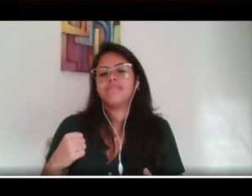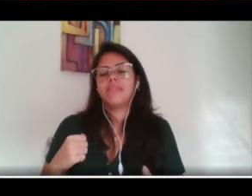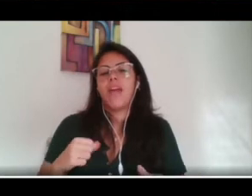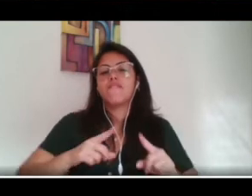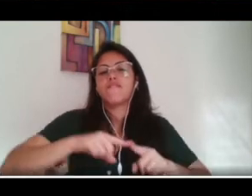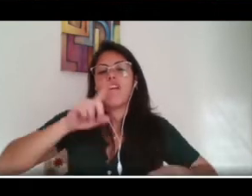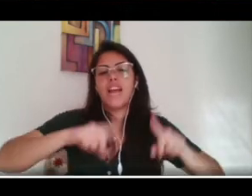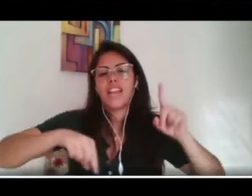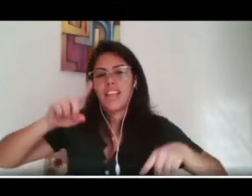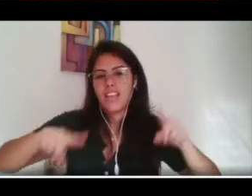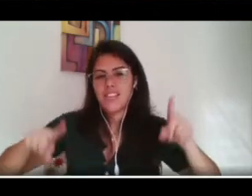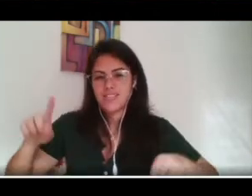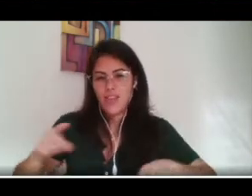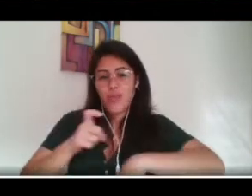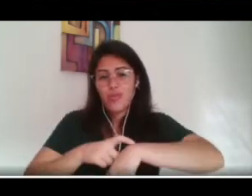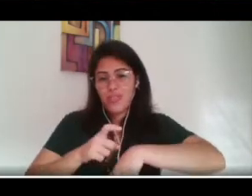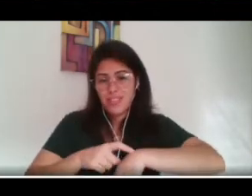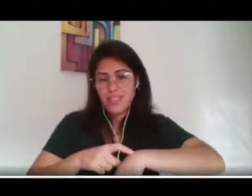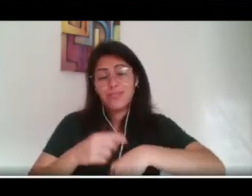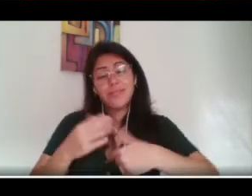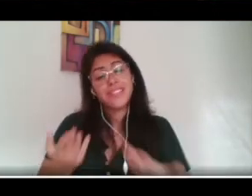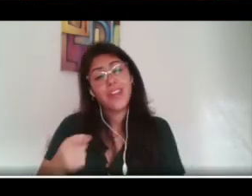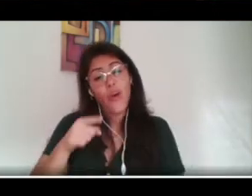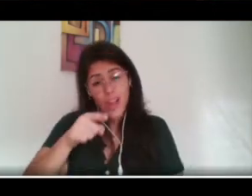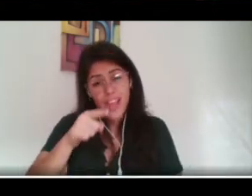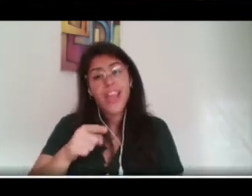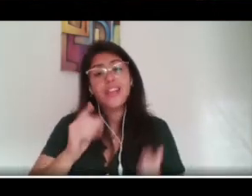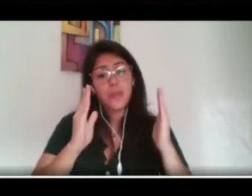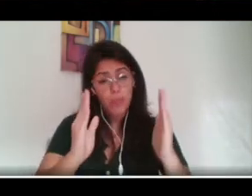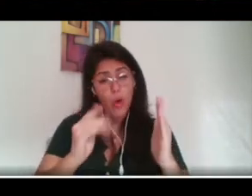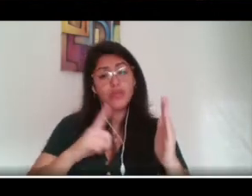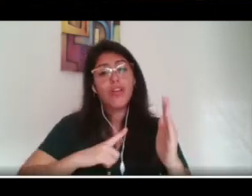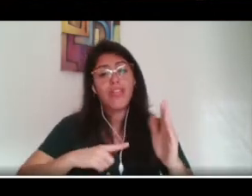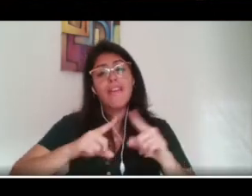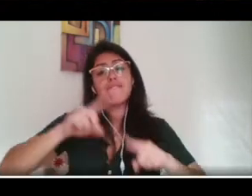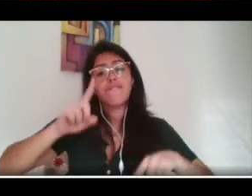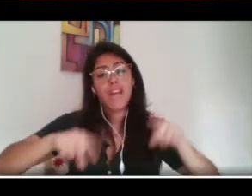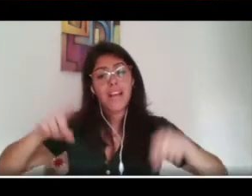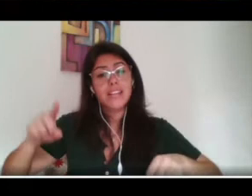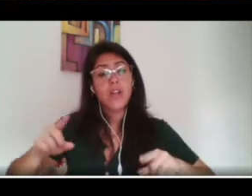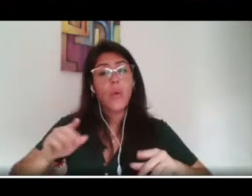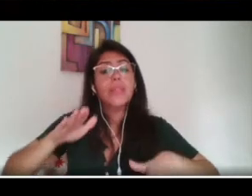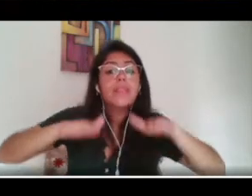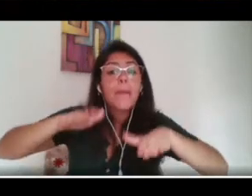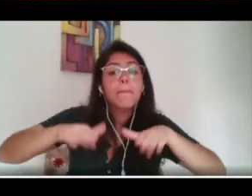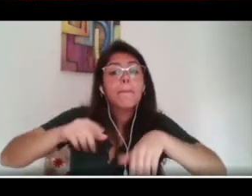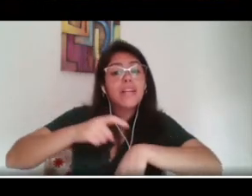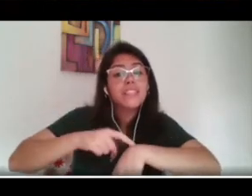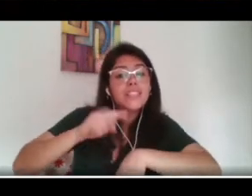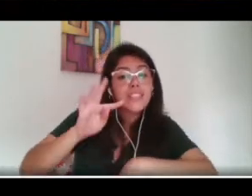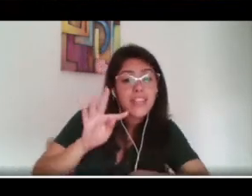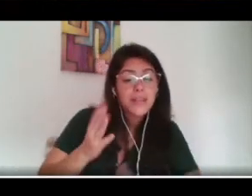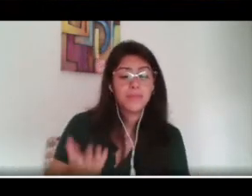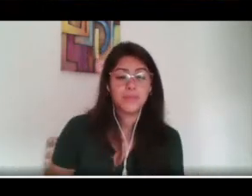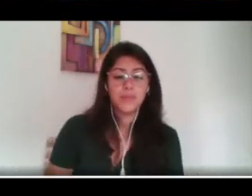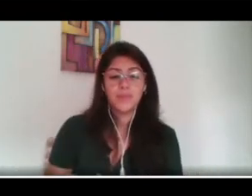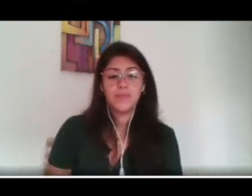é um módulo que varia no tempo. Então, é um número que vai variar no tempo com essa cara